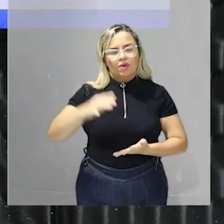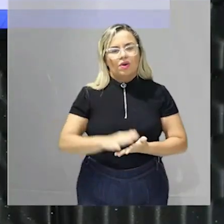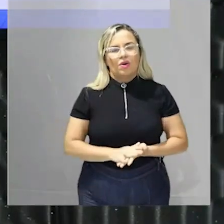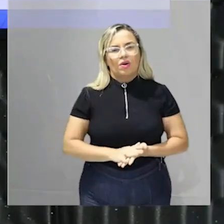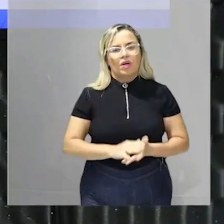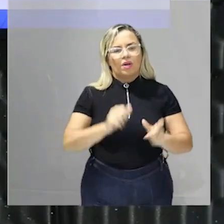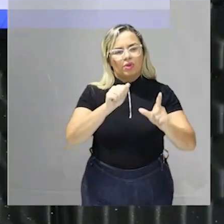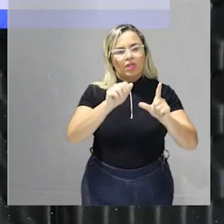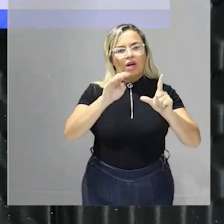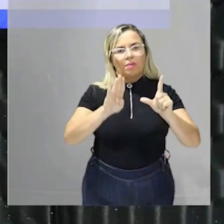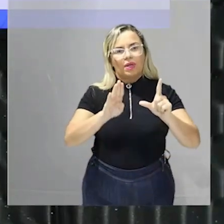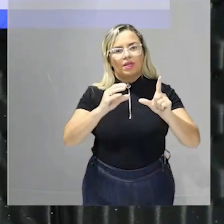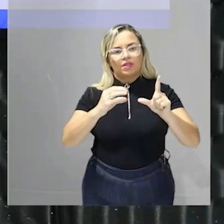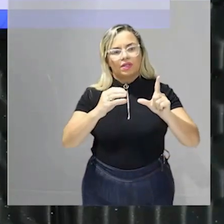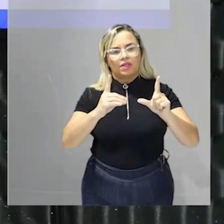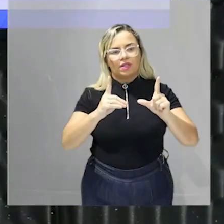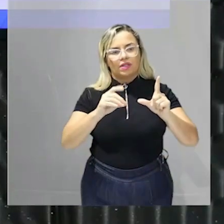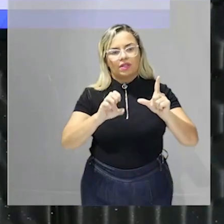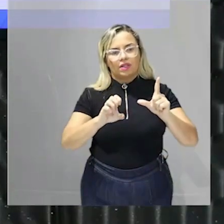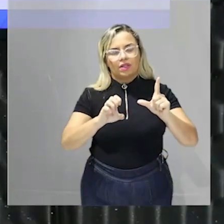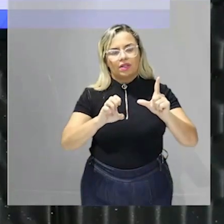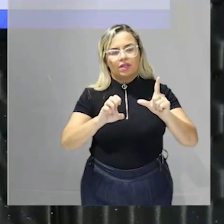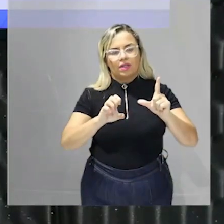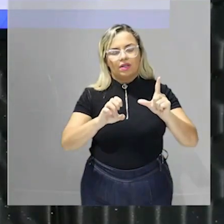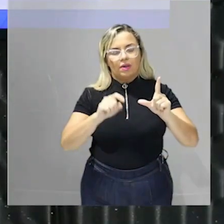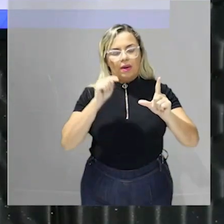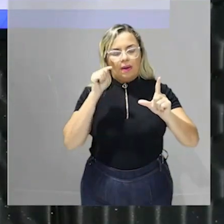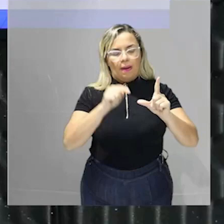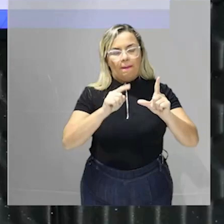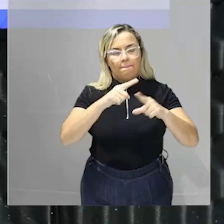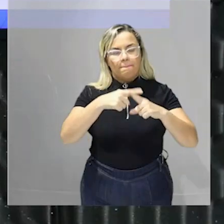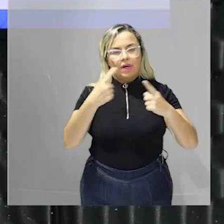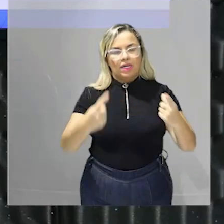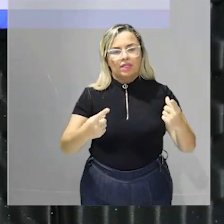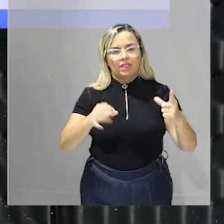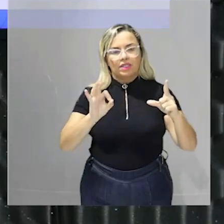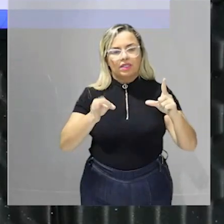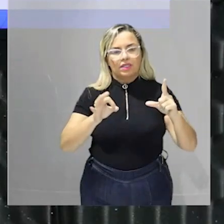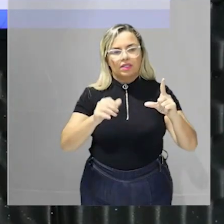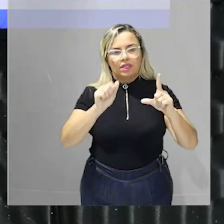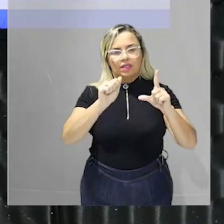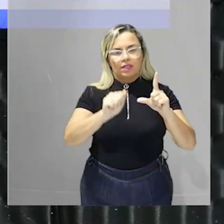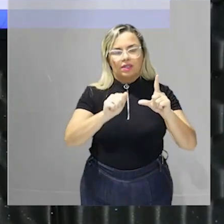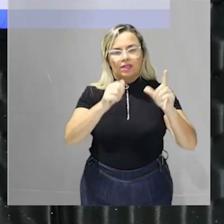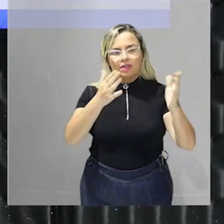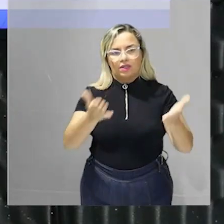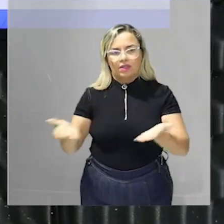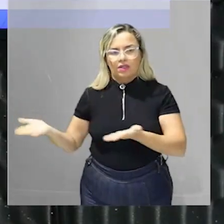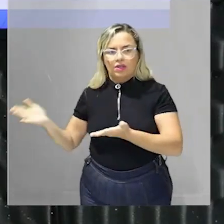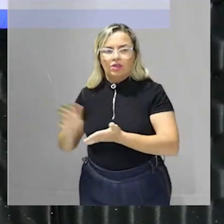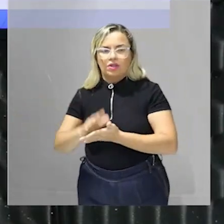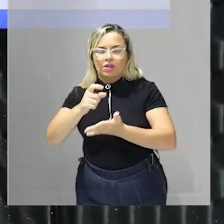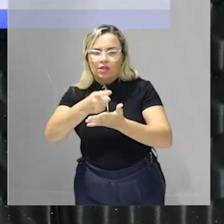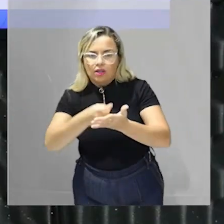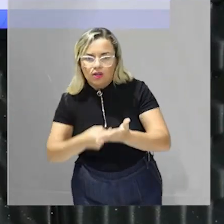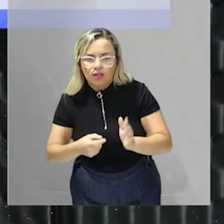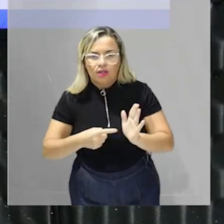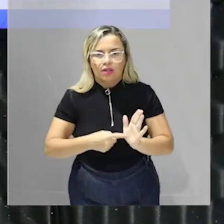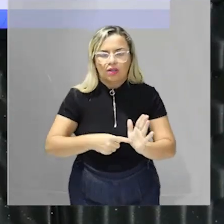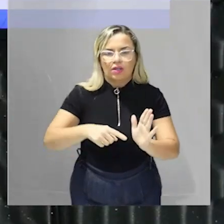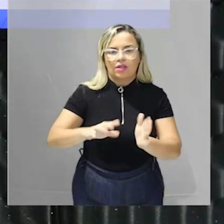se confundirem, tá? Então, vou editar. O texto, através da apresentação de diversas paisagens,